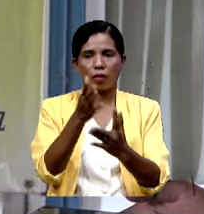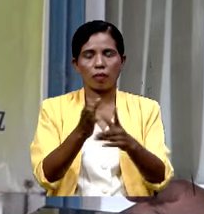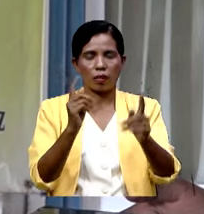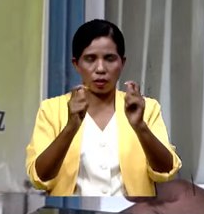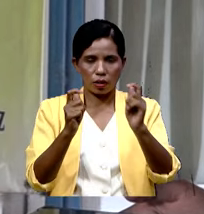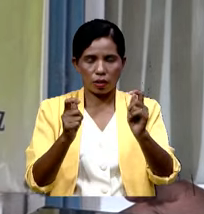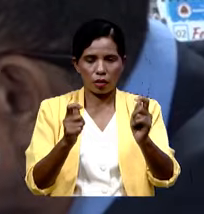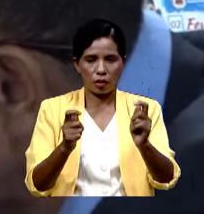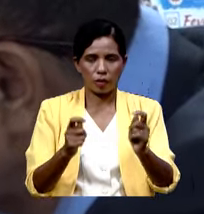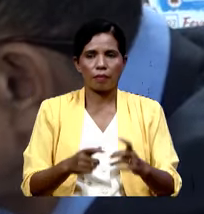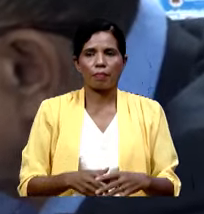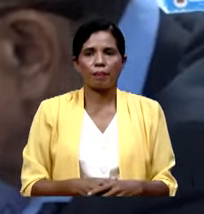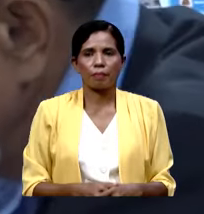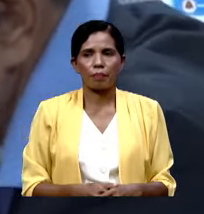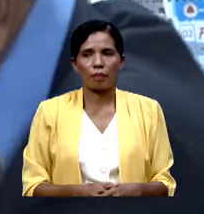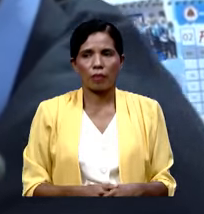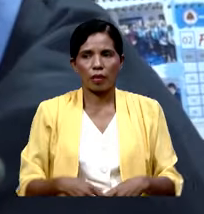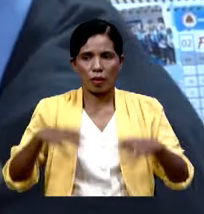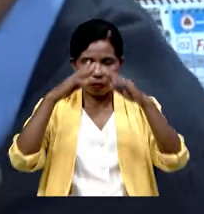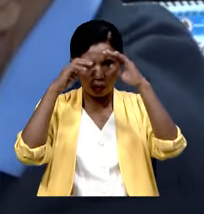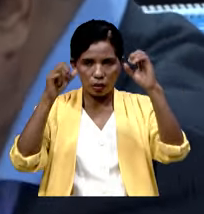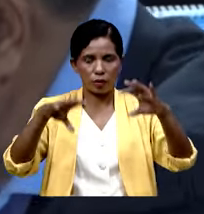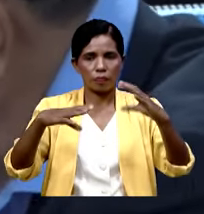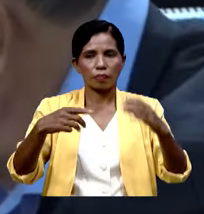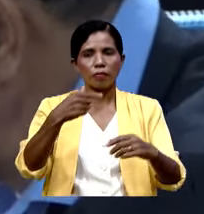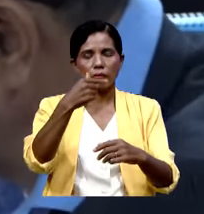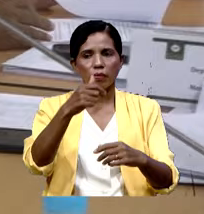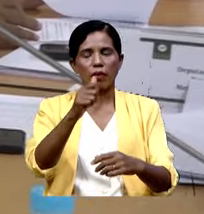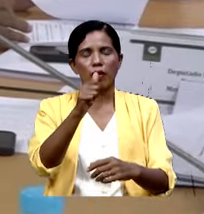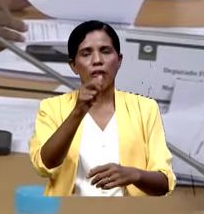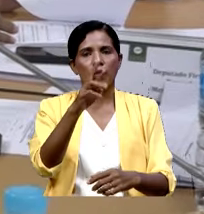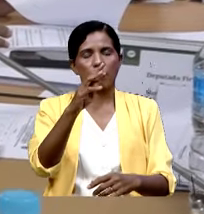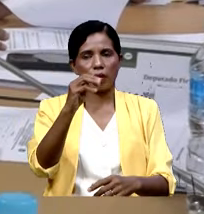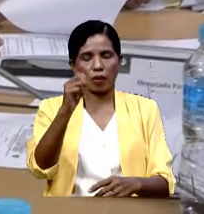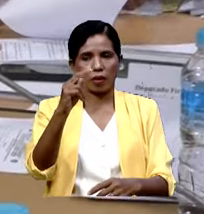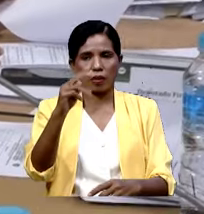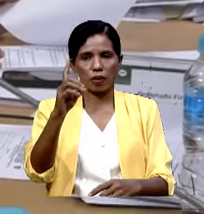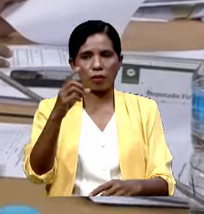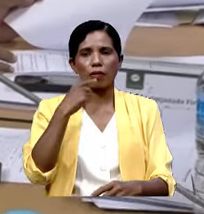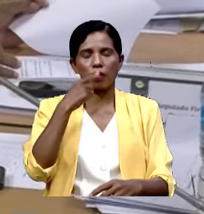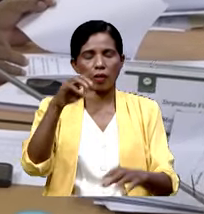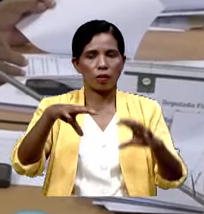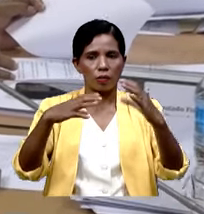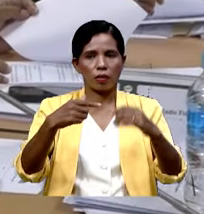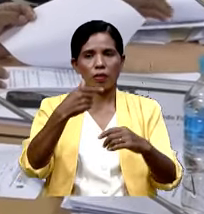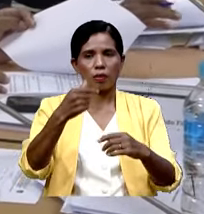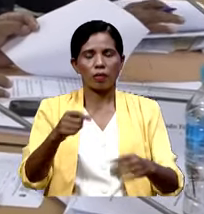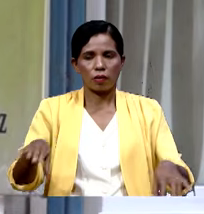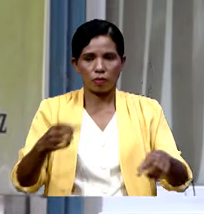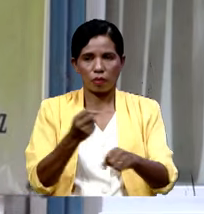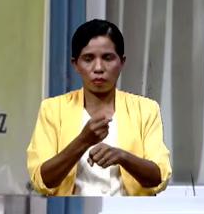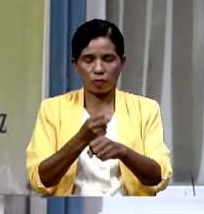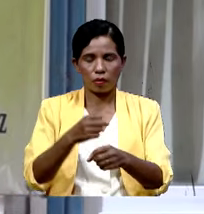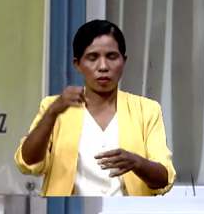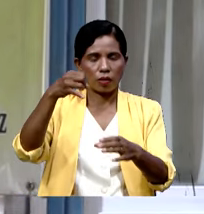candidato, posto candidato. Presidente Comissão G, Armando dos Santos Lopes Hatete, Comissão G, sem esforço, onde